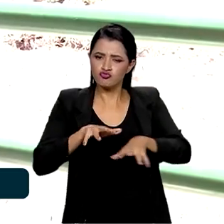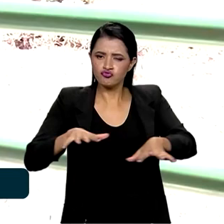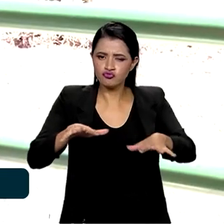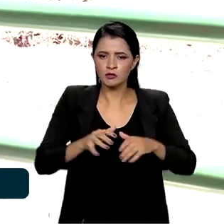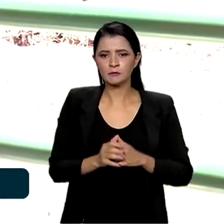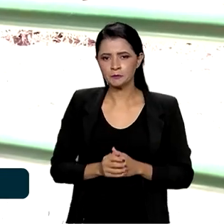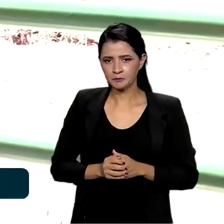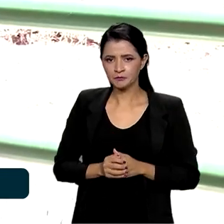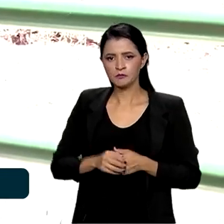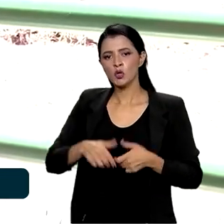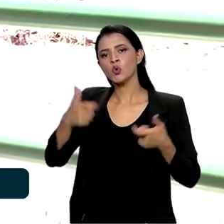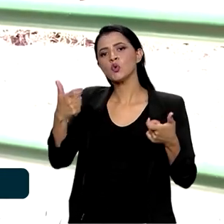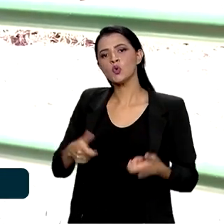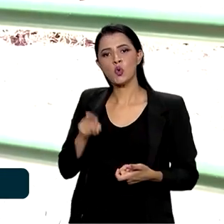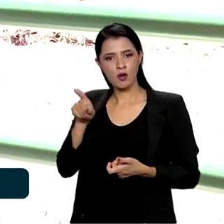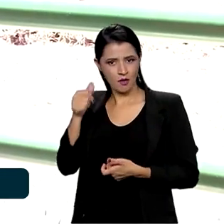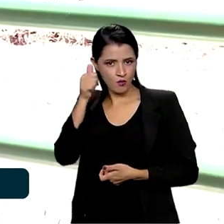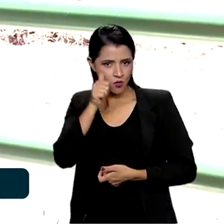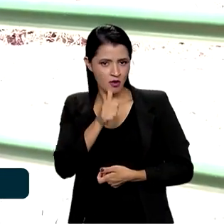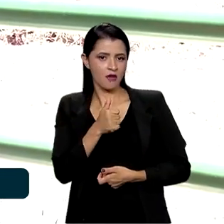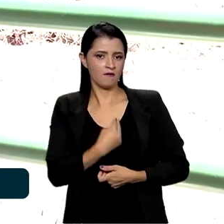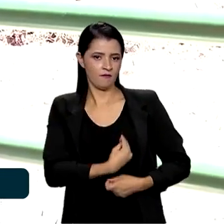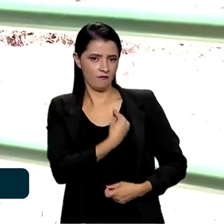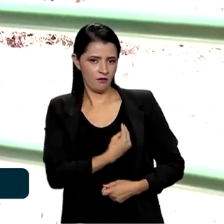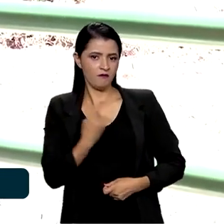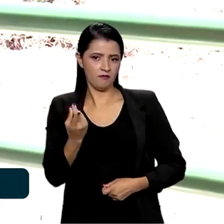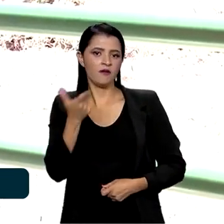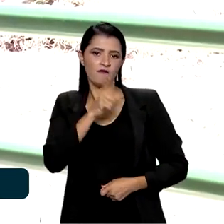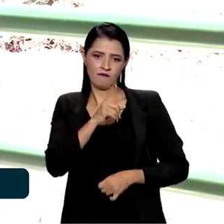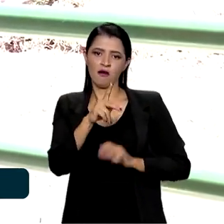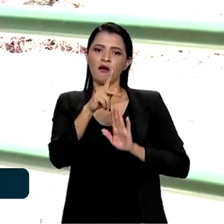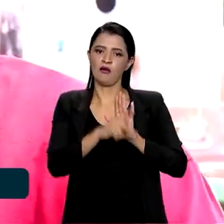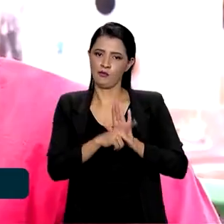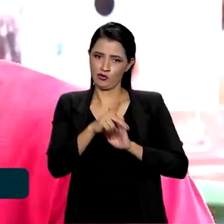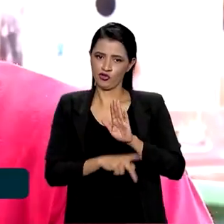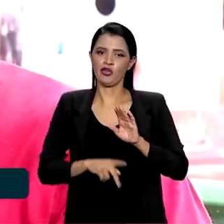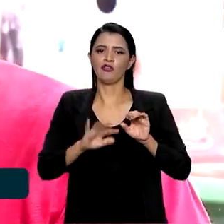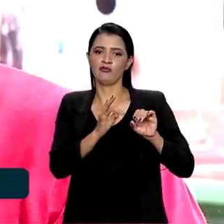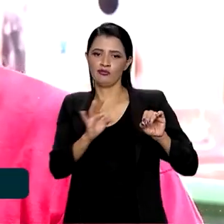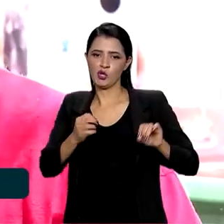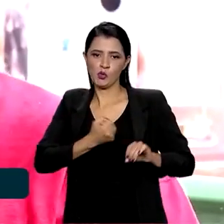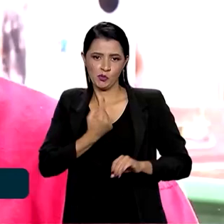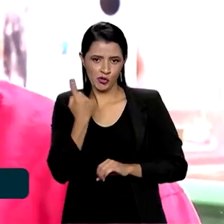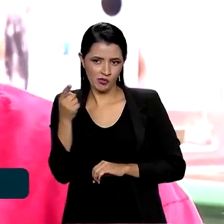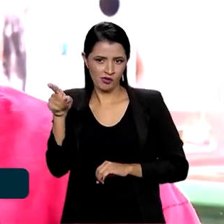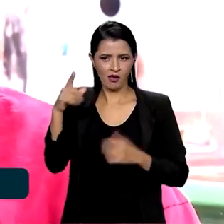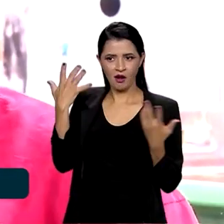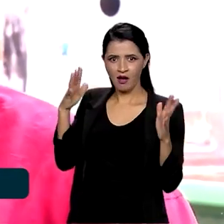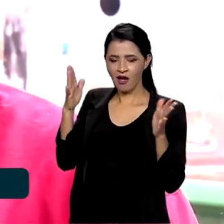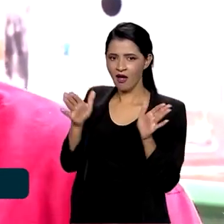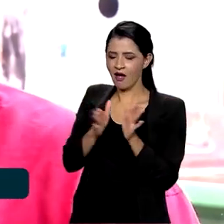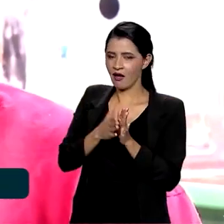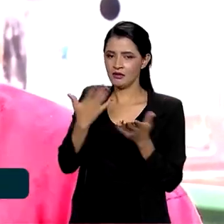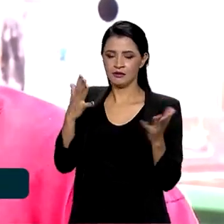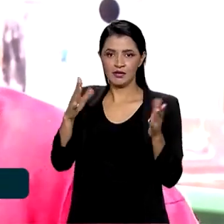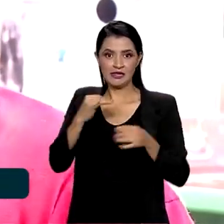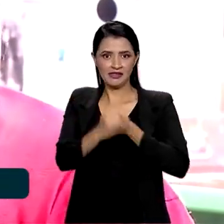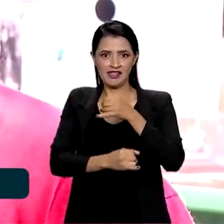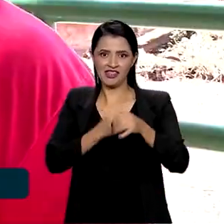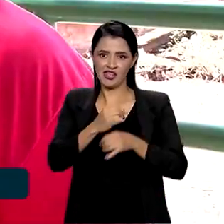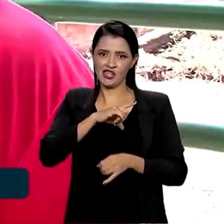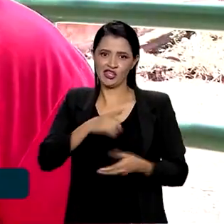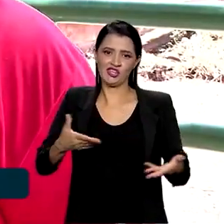O local onde Fabiana mora vai ser beneficiado com o projeto da Infovia 1. Ela comemora a chegada da internet na